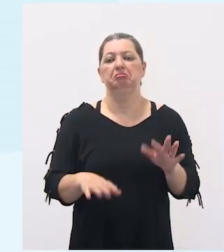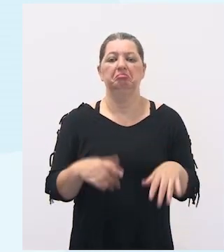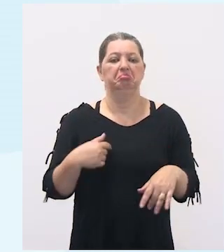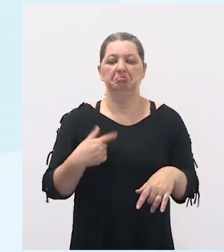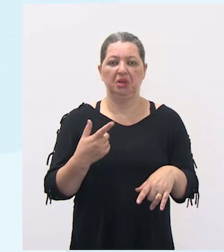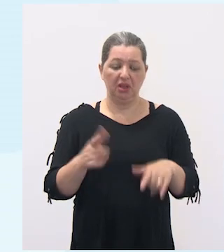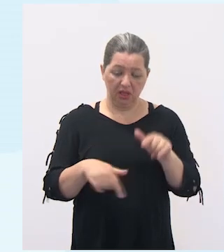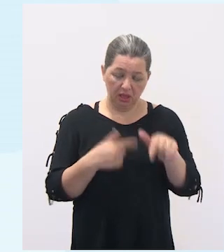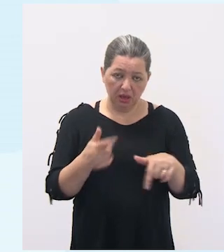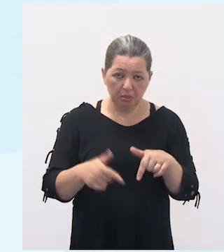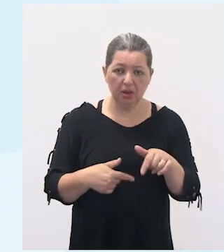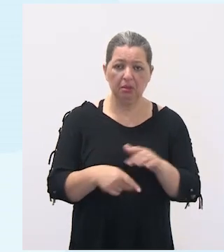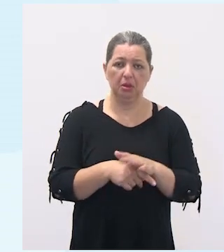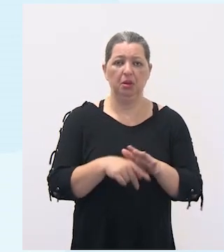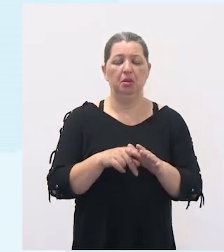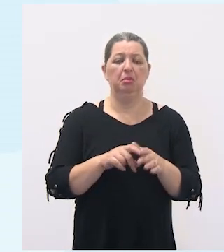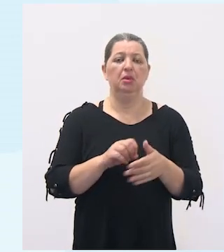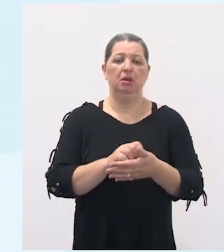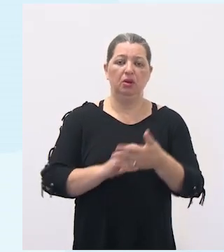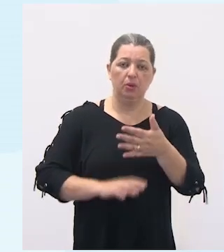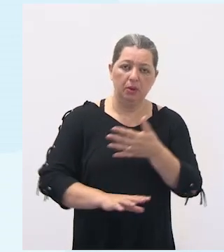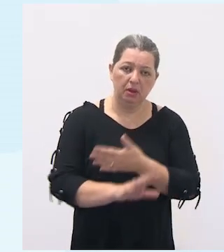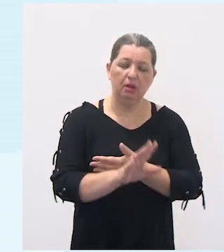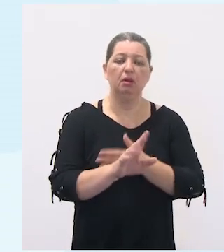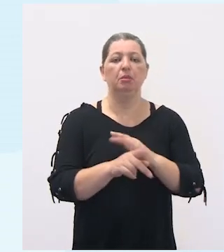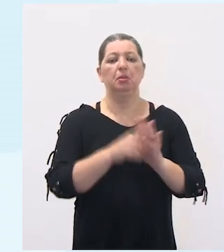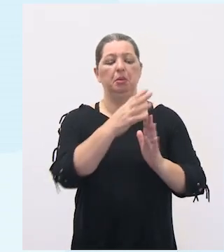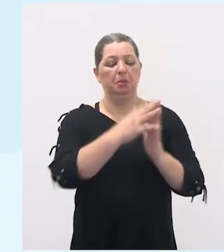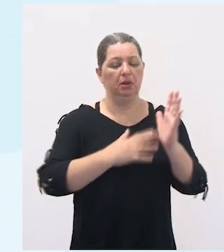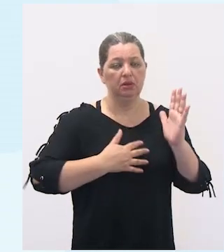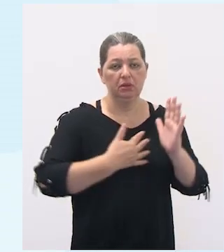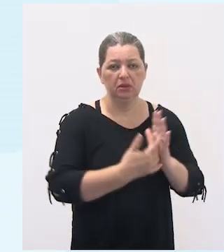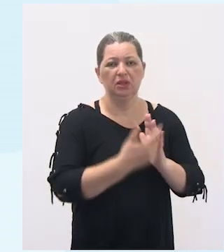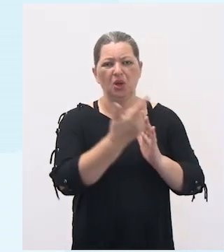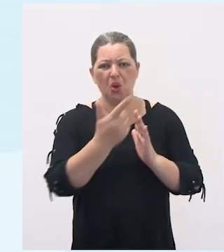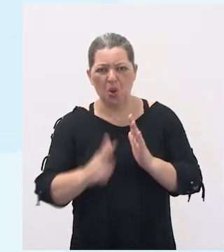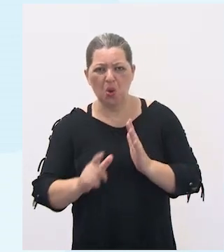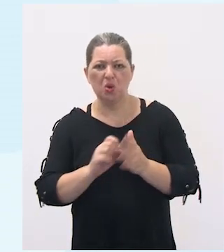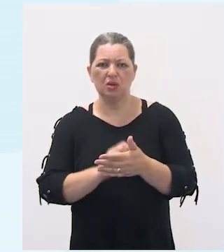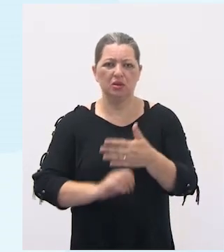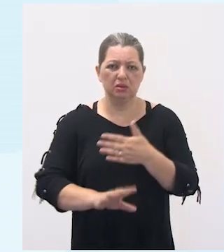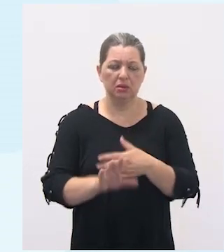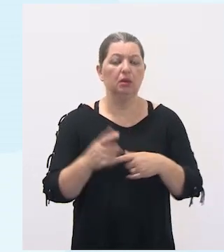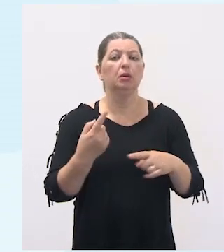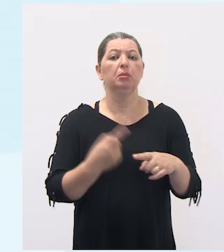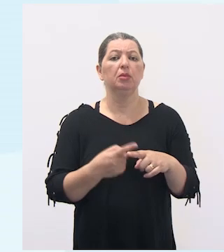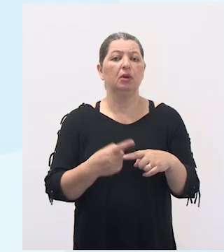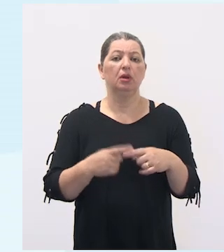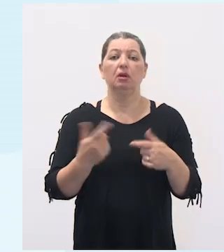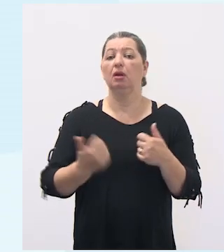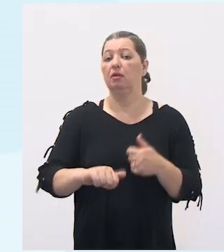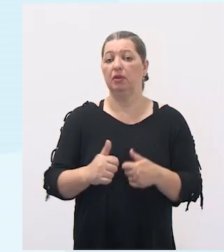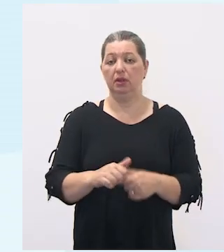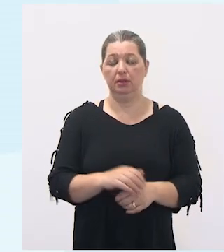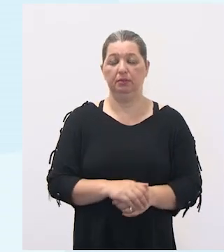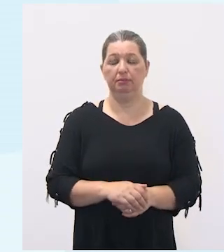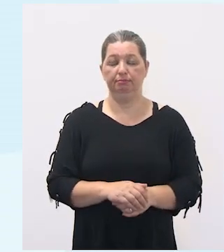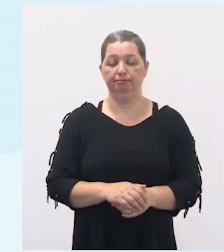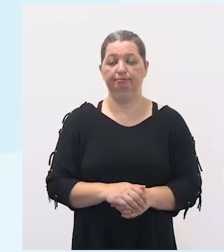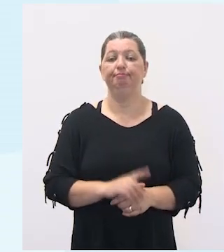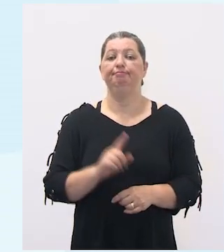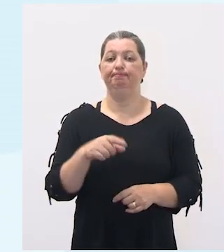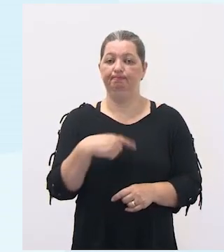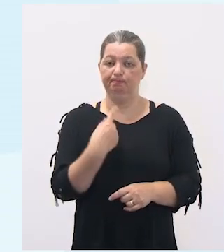estou trabalhando um currículo, a matriz de referência é outro currículo, como que é isso? Por que a gente avalia? Primeiro, a gente avalia para saber se os